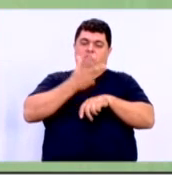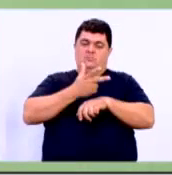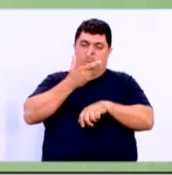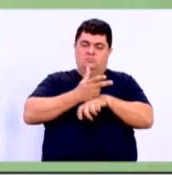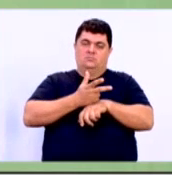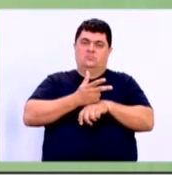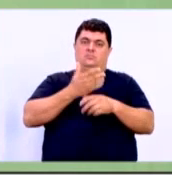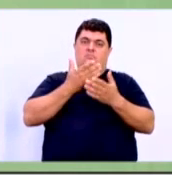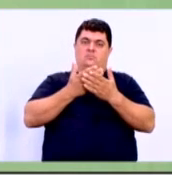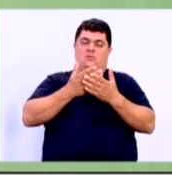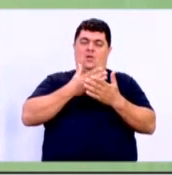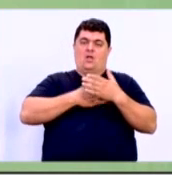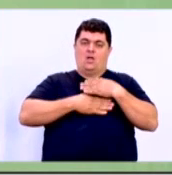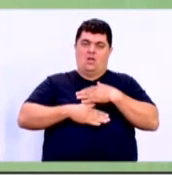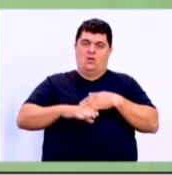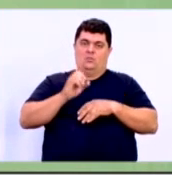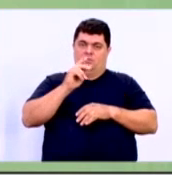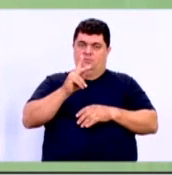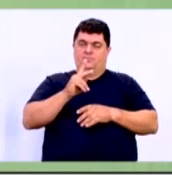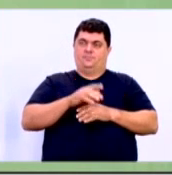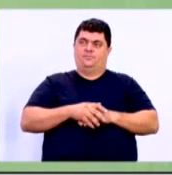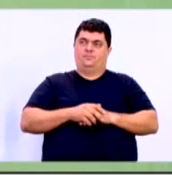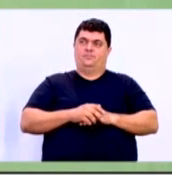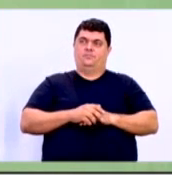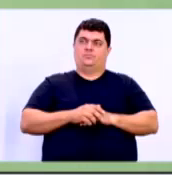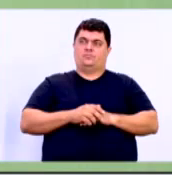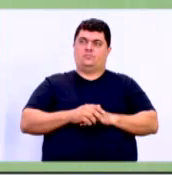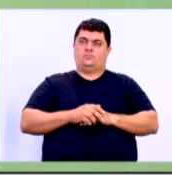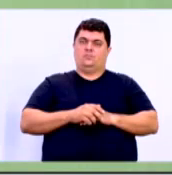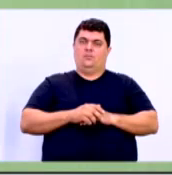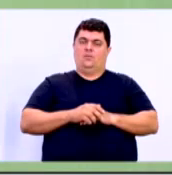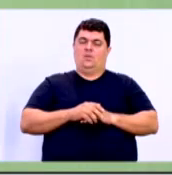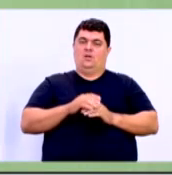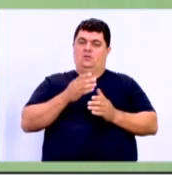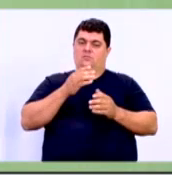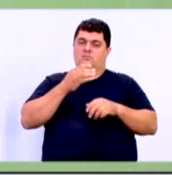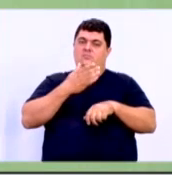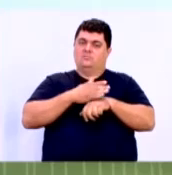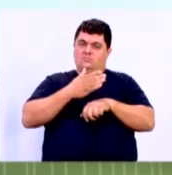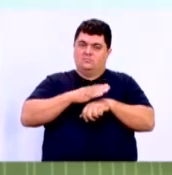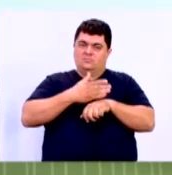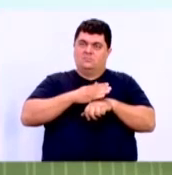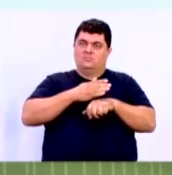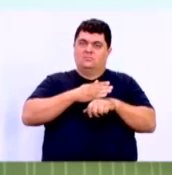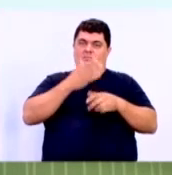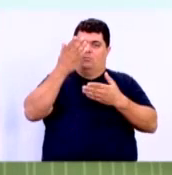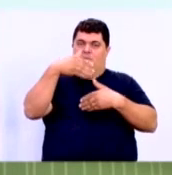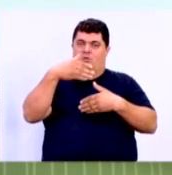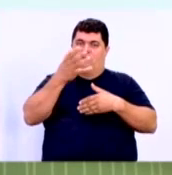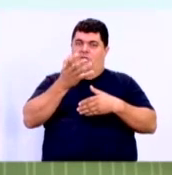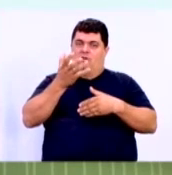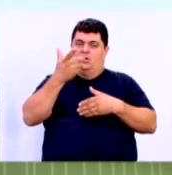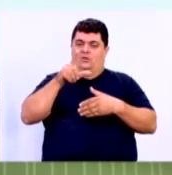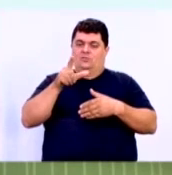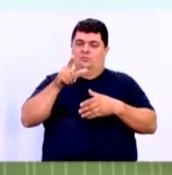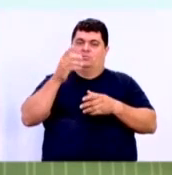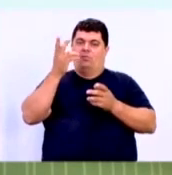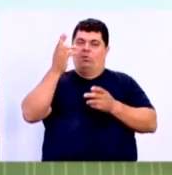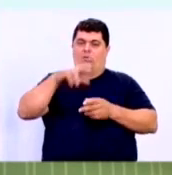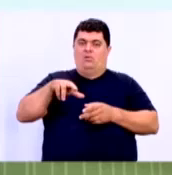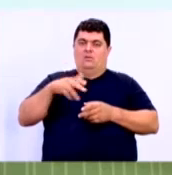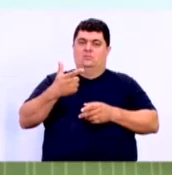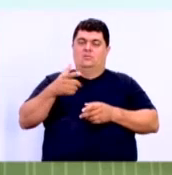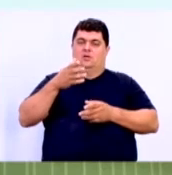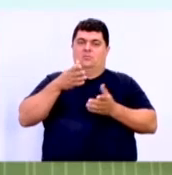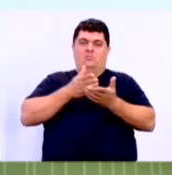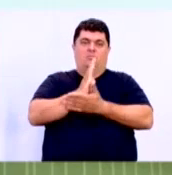rever essa aula com mais calma, tá ok? E vamos se preparar para a nossa avaliação, não quero ninguém indo para a segunda prova não, vamos passar todo